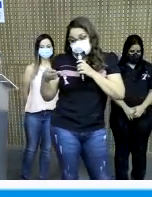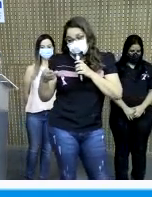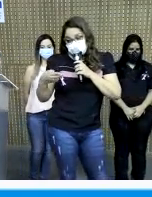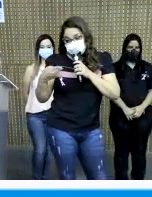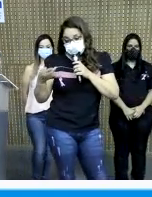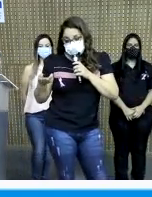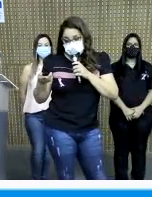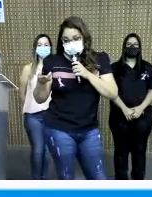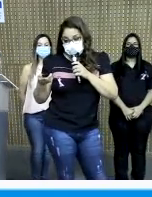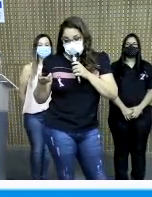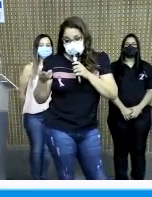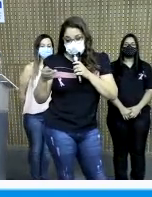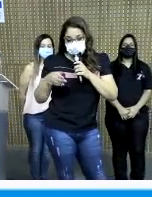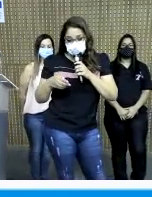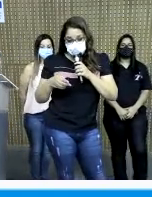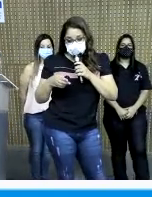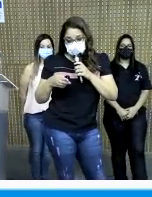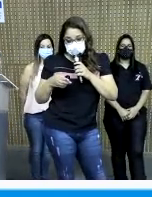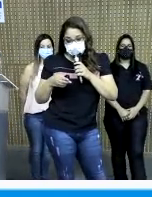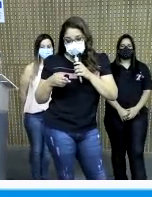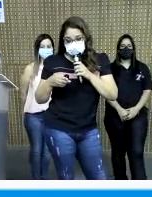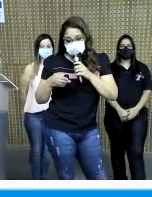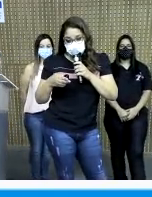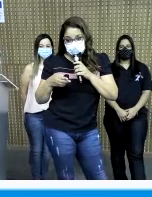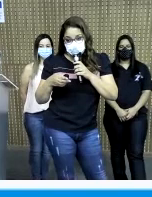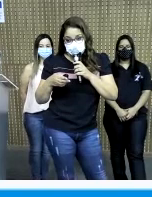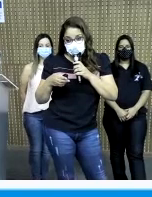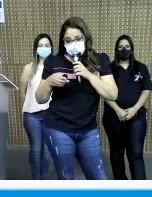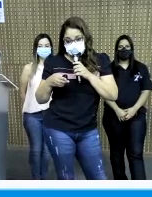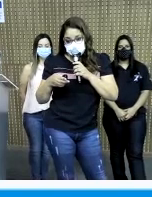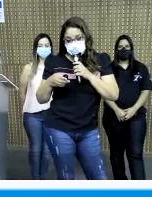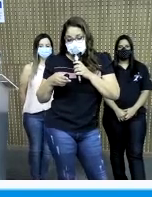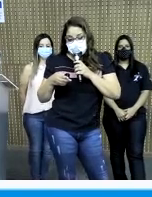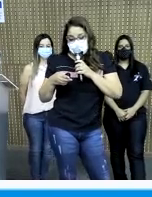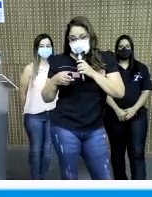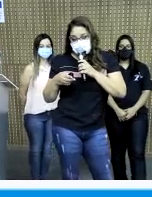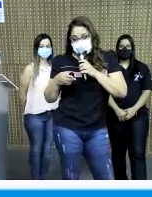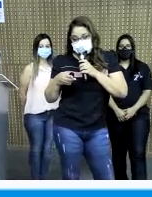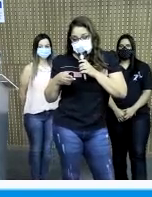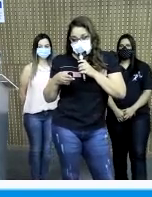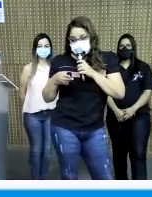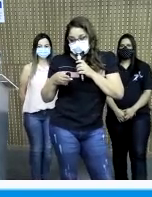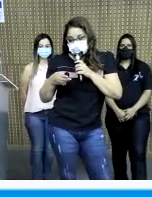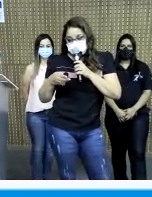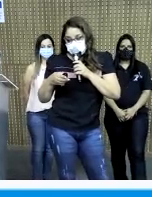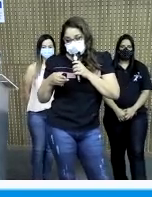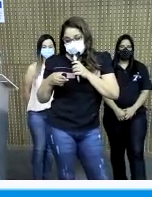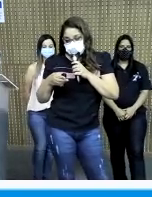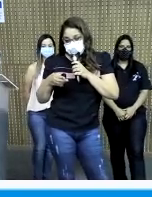um número diferente, uma ascensão até maior, mas de 2018, 2.544 cadastrados,